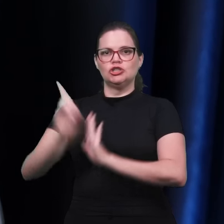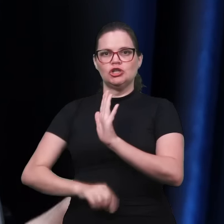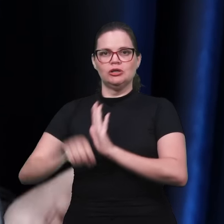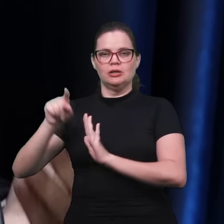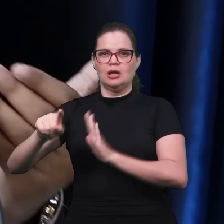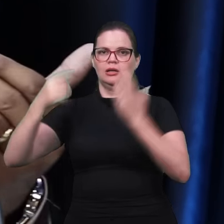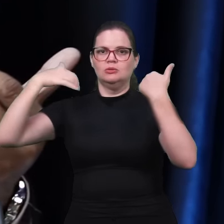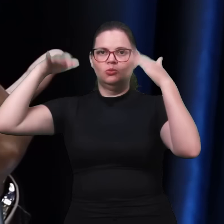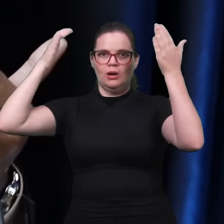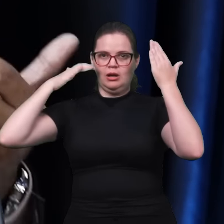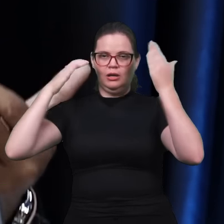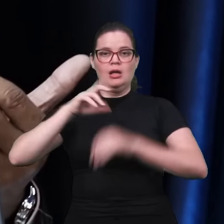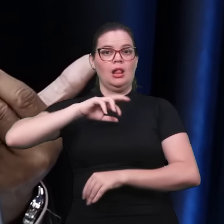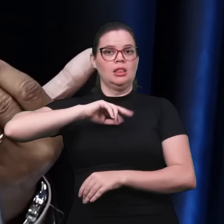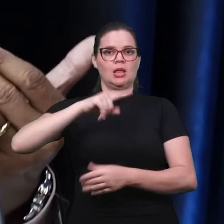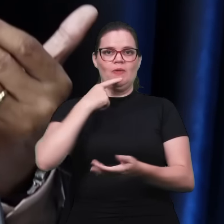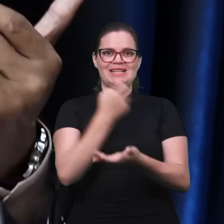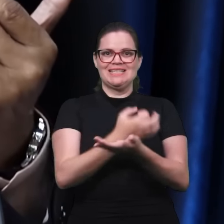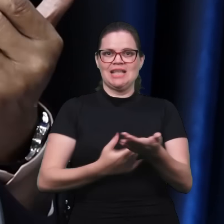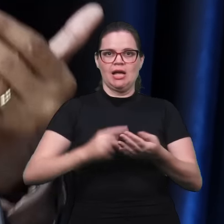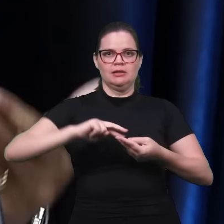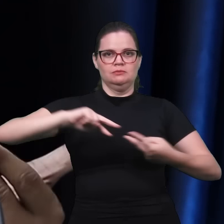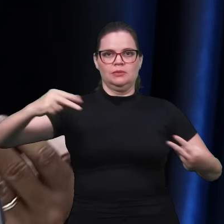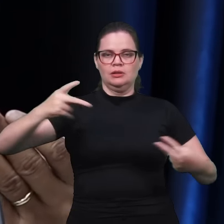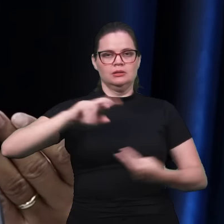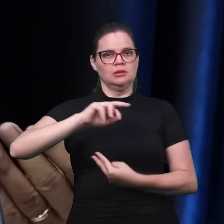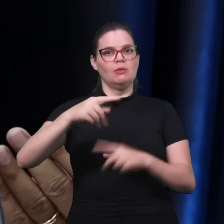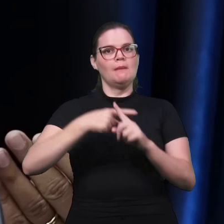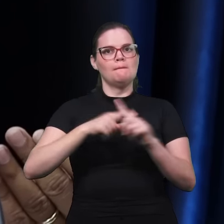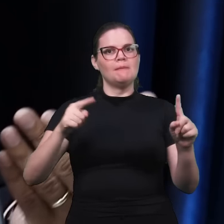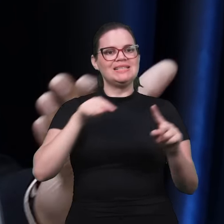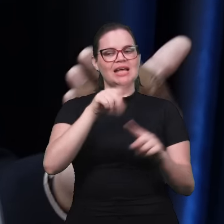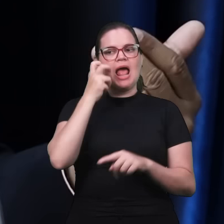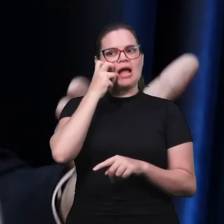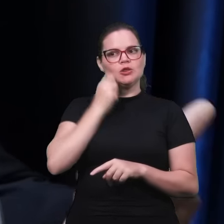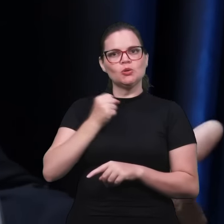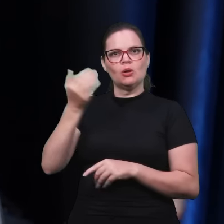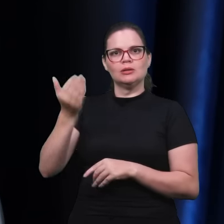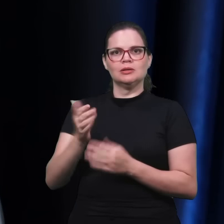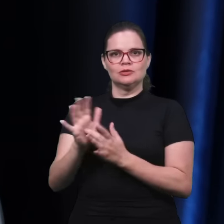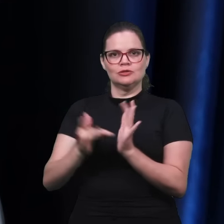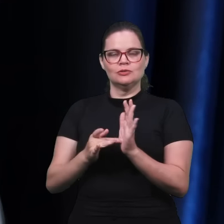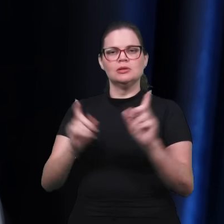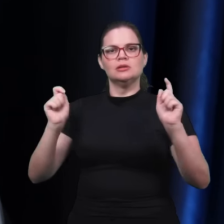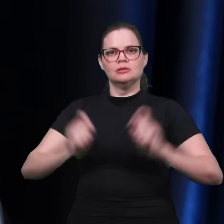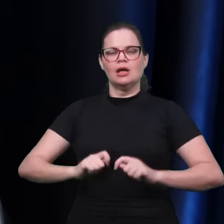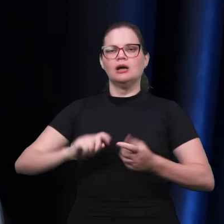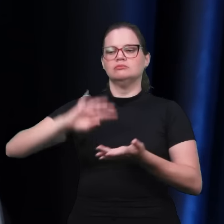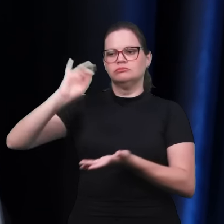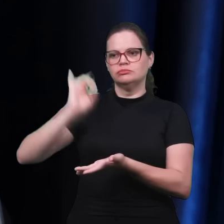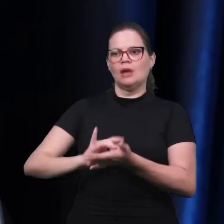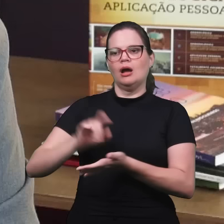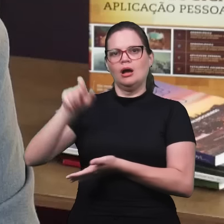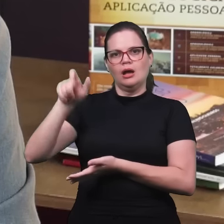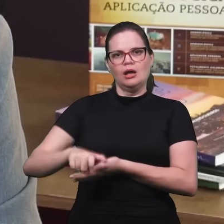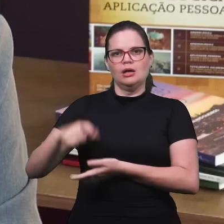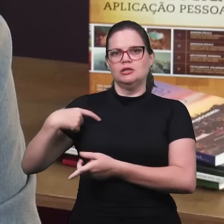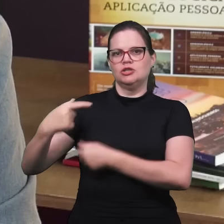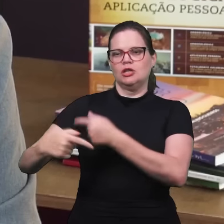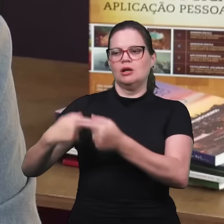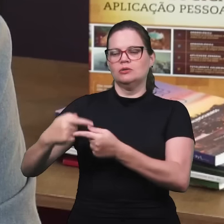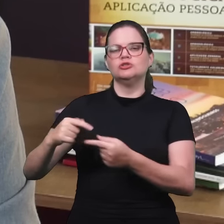biológico, mas deu a Jesus, né, essa herança de real, né, da linhagem de Davi. Porque os textos